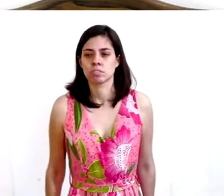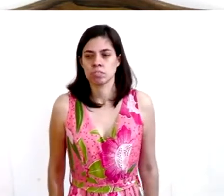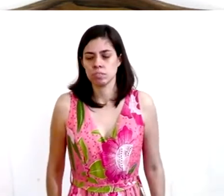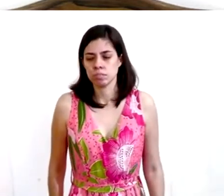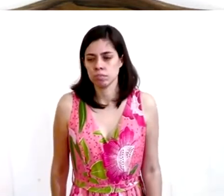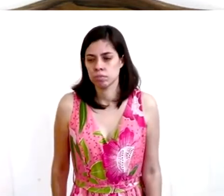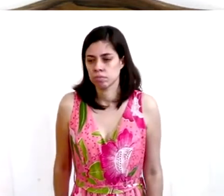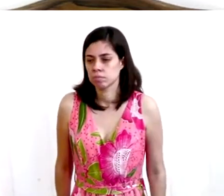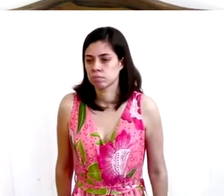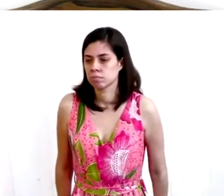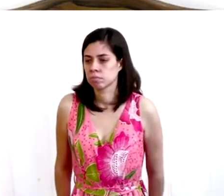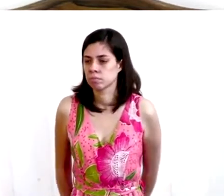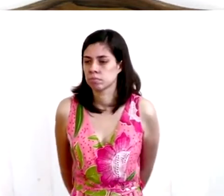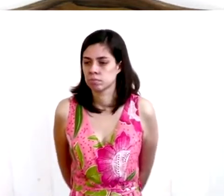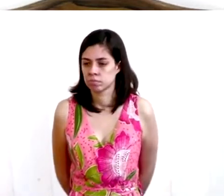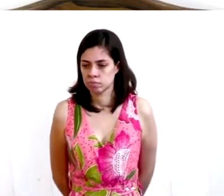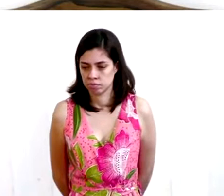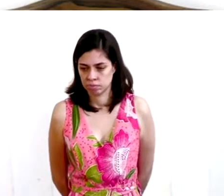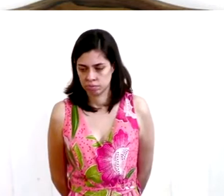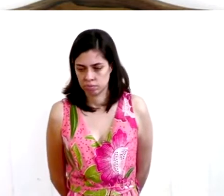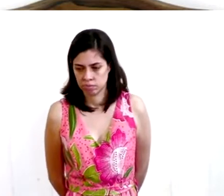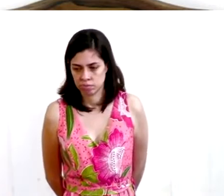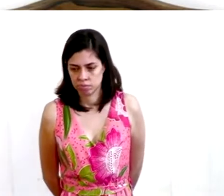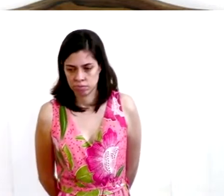uma criança.